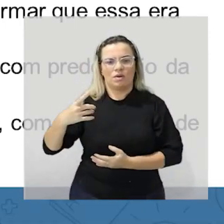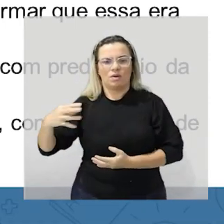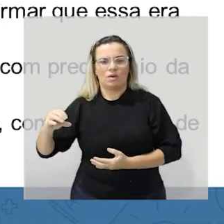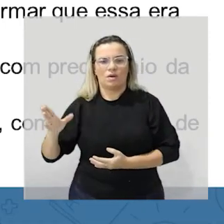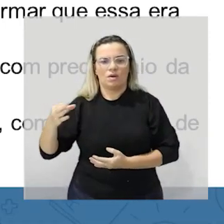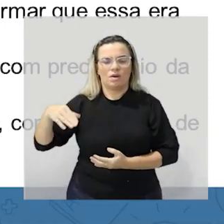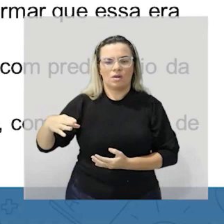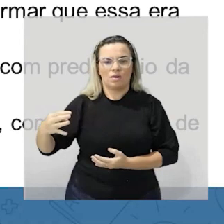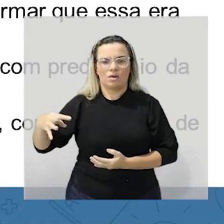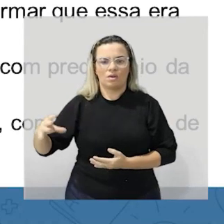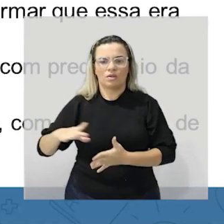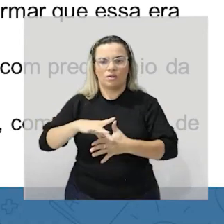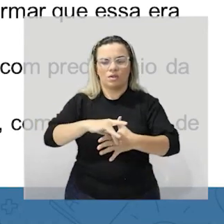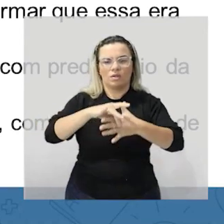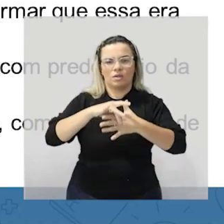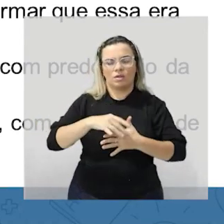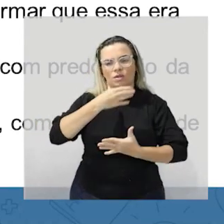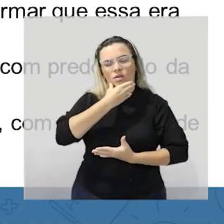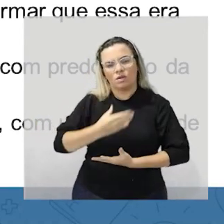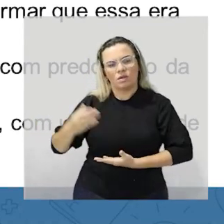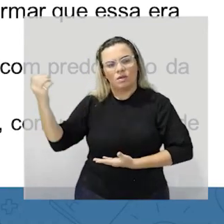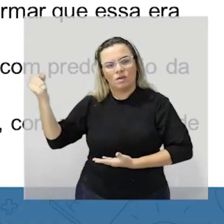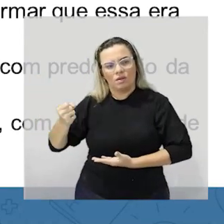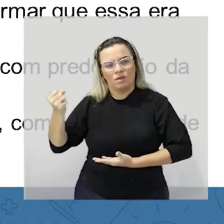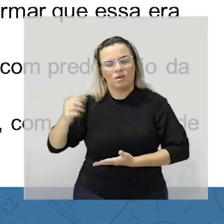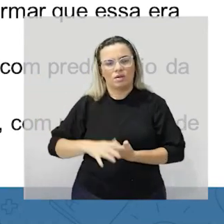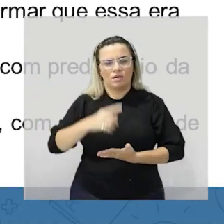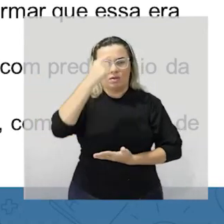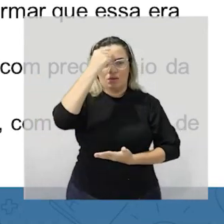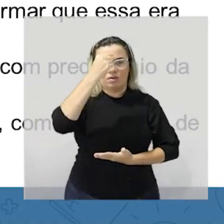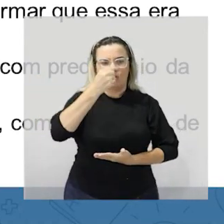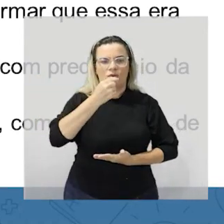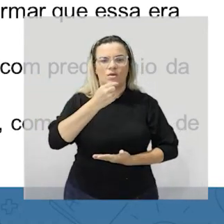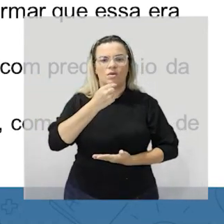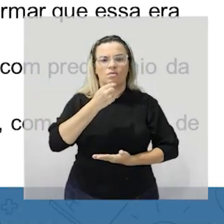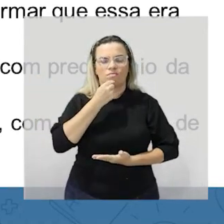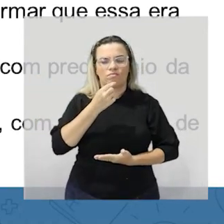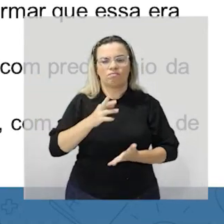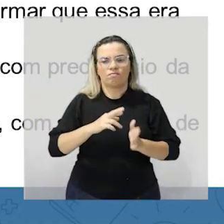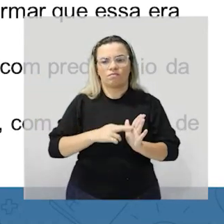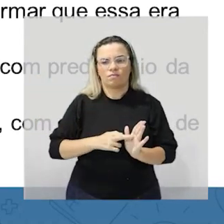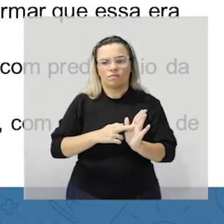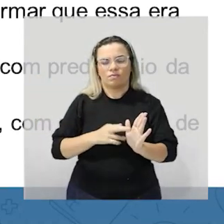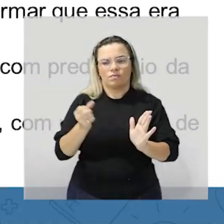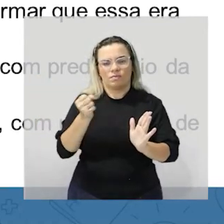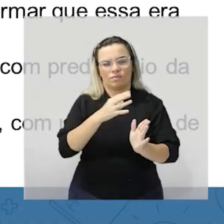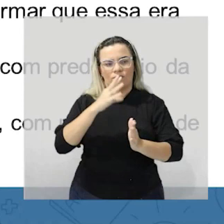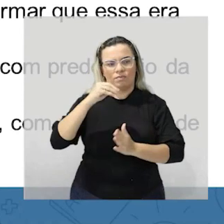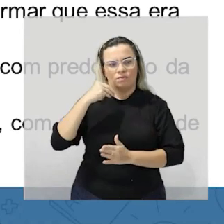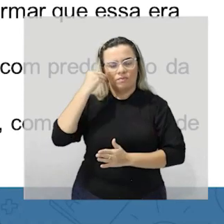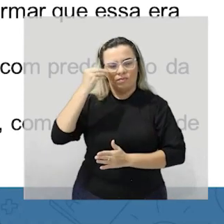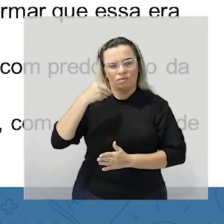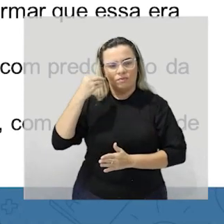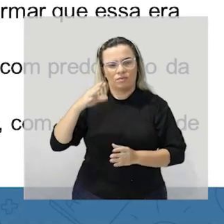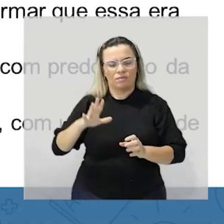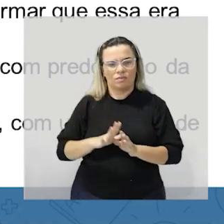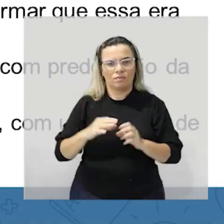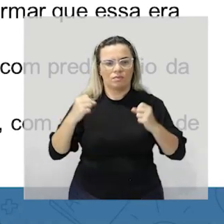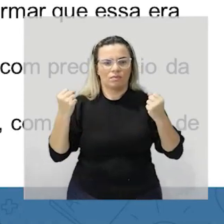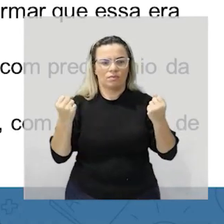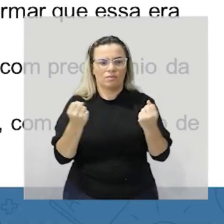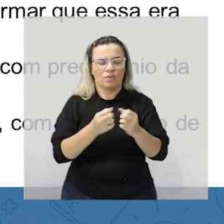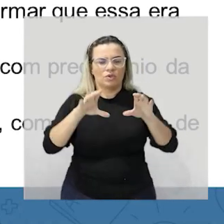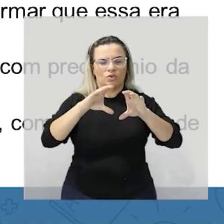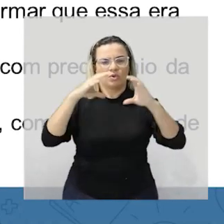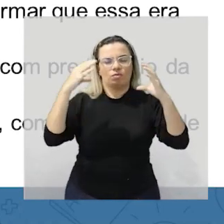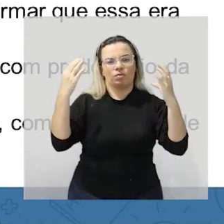Conselheiro, retratado em primeiro plano lá na imagem, representou uma nova experiência social no sertão, que é uma experiência